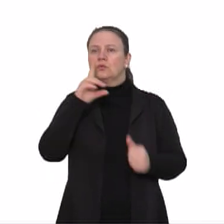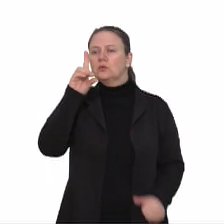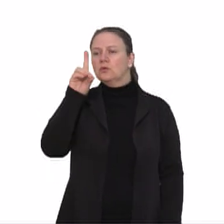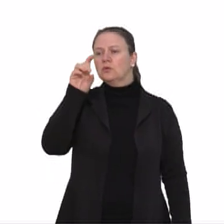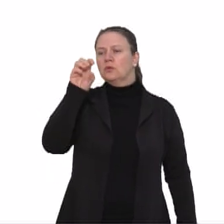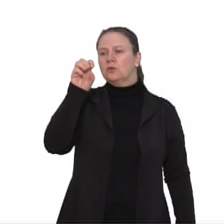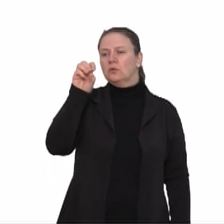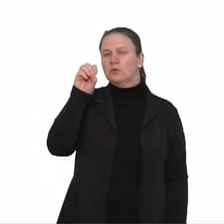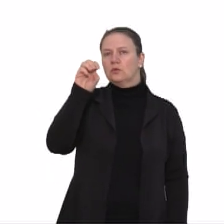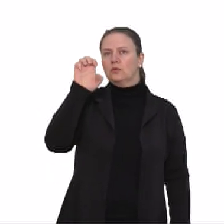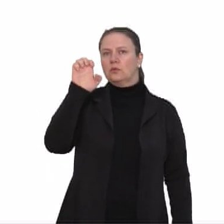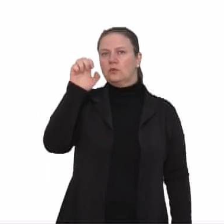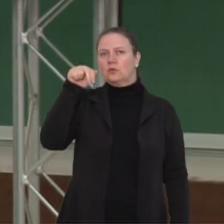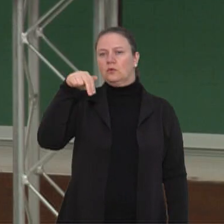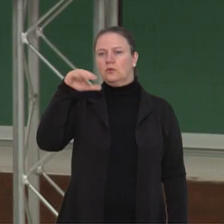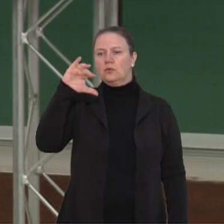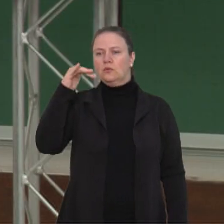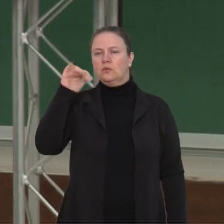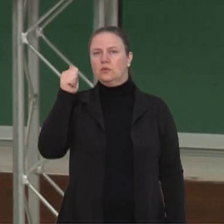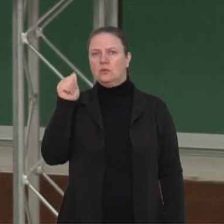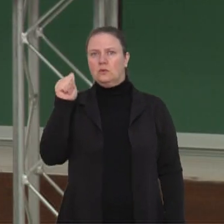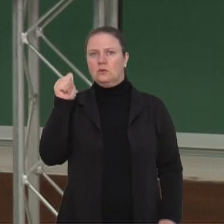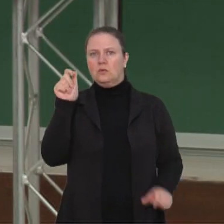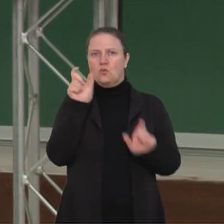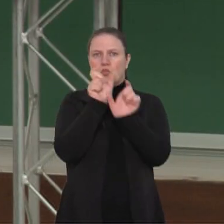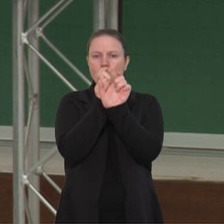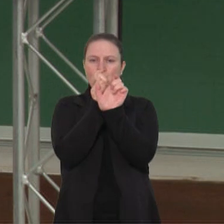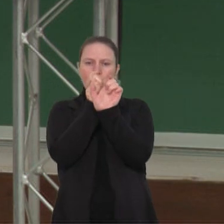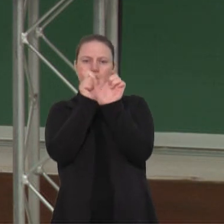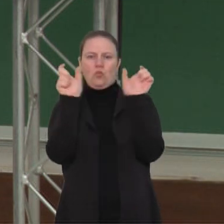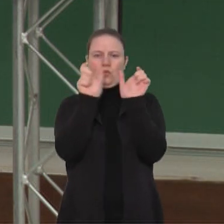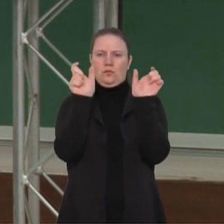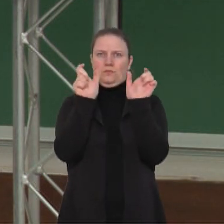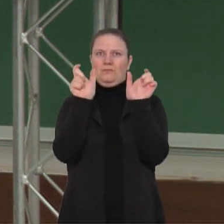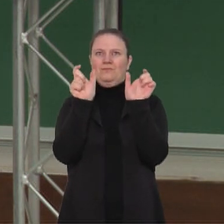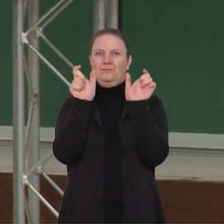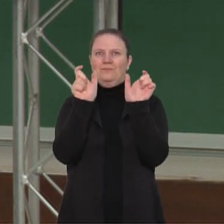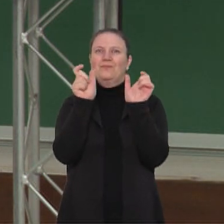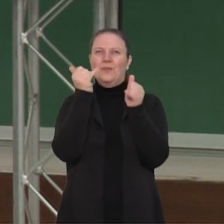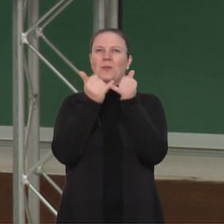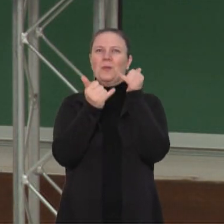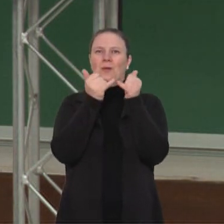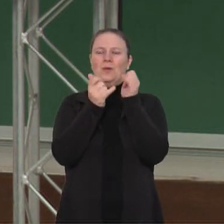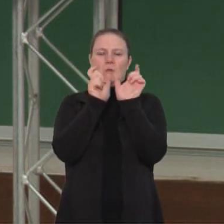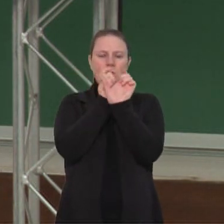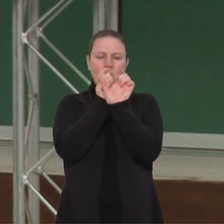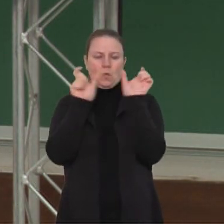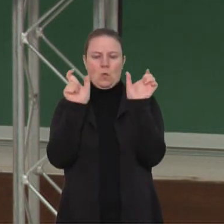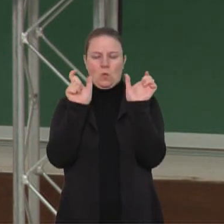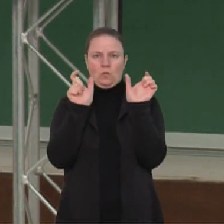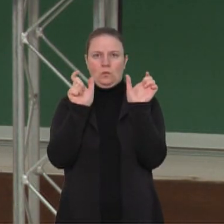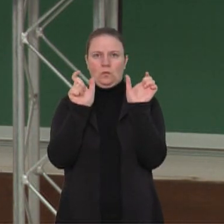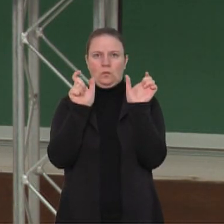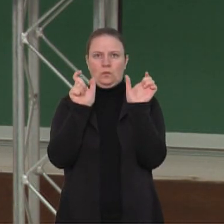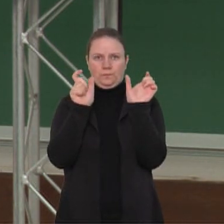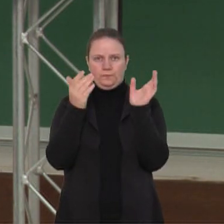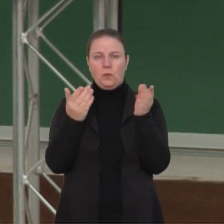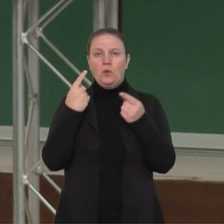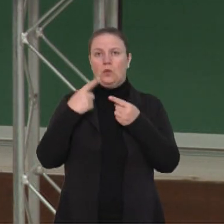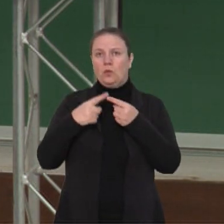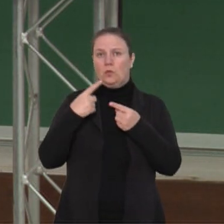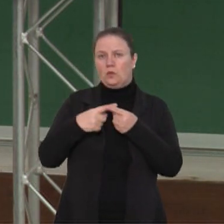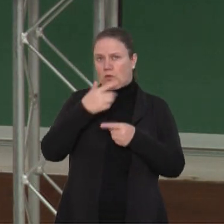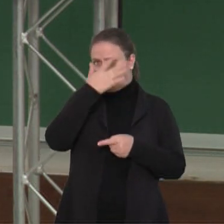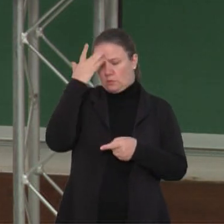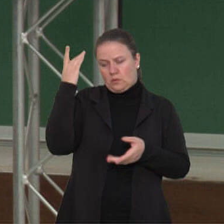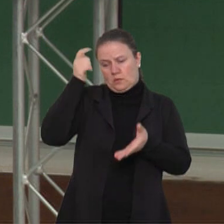doença. Enfermidade é sinônimo da palavra doença. E por que a autora